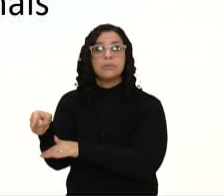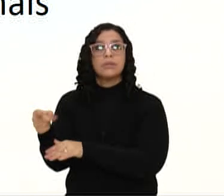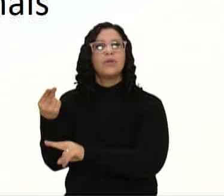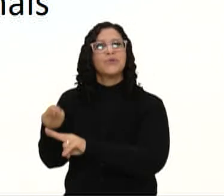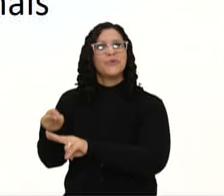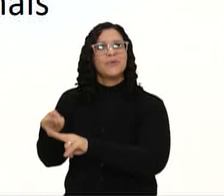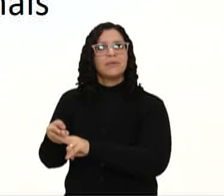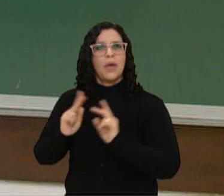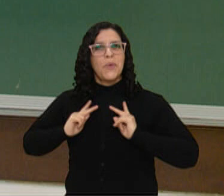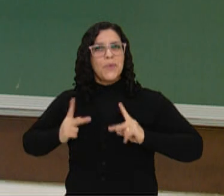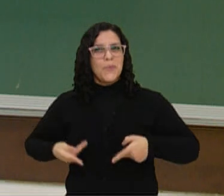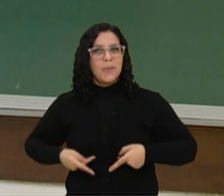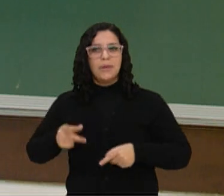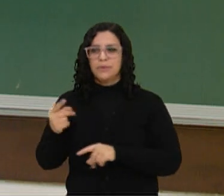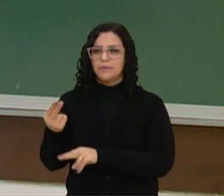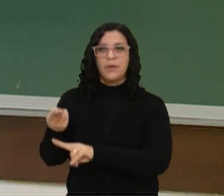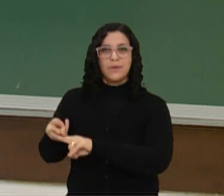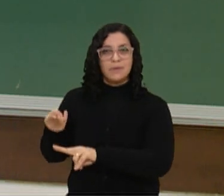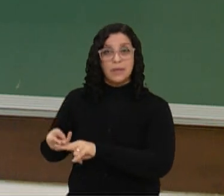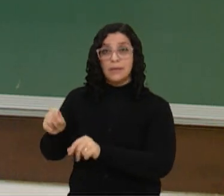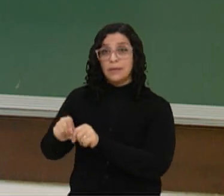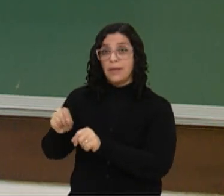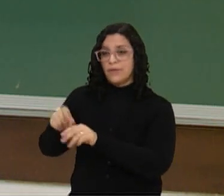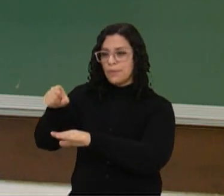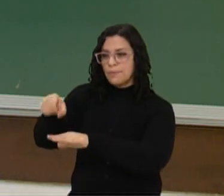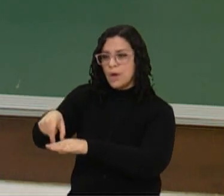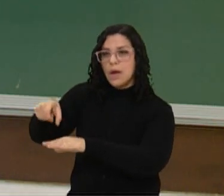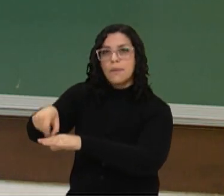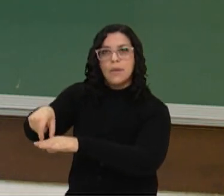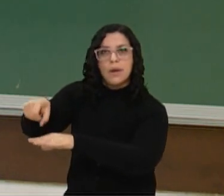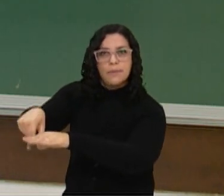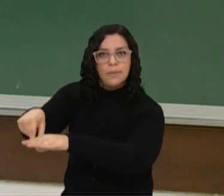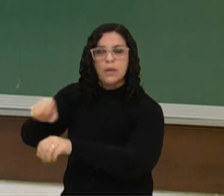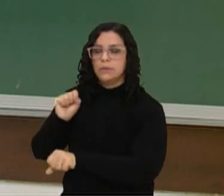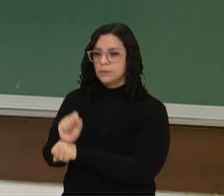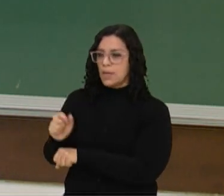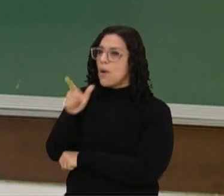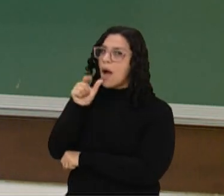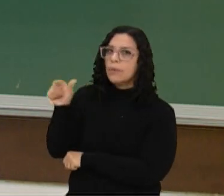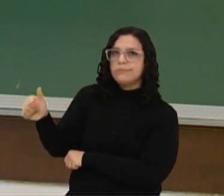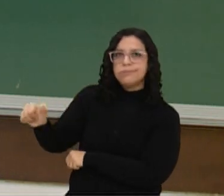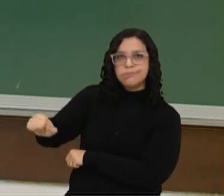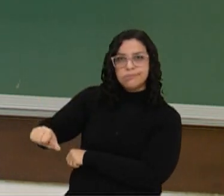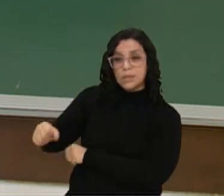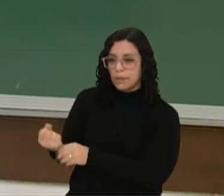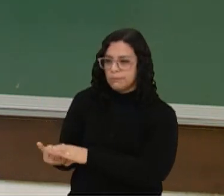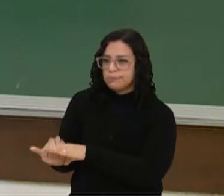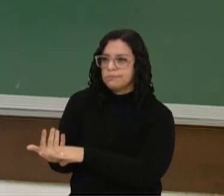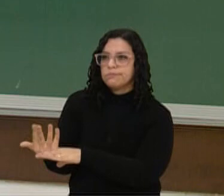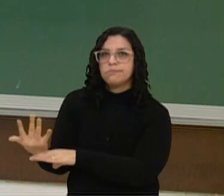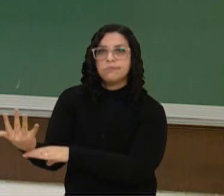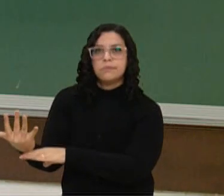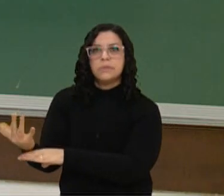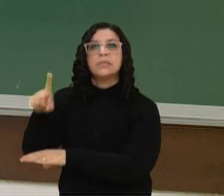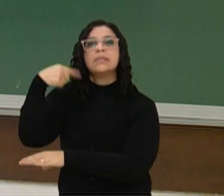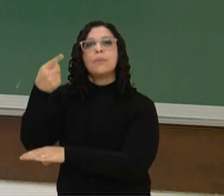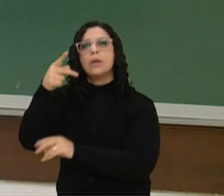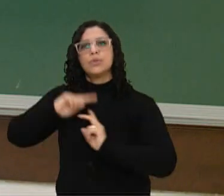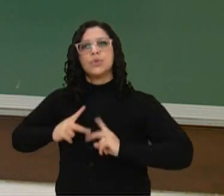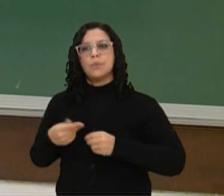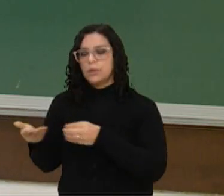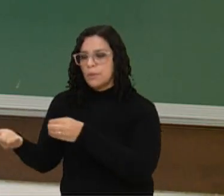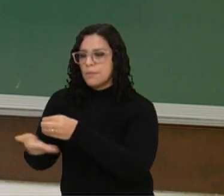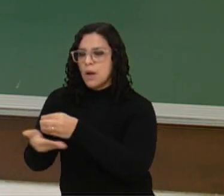humano. Então, se produz vegetais na agricultura que são utilizados ali pelos seres humanos.